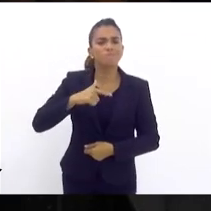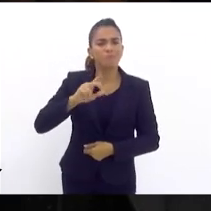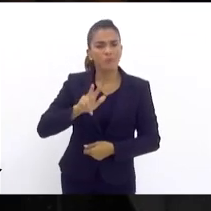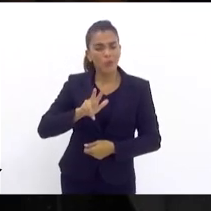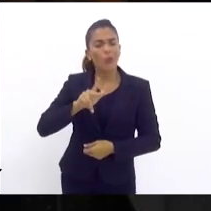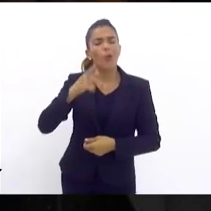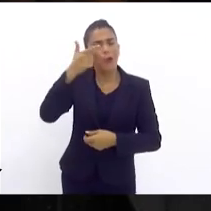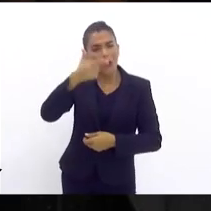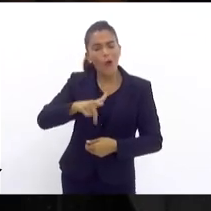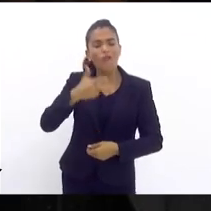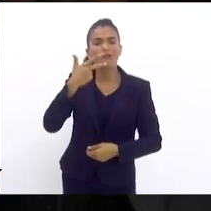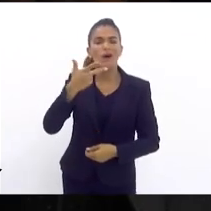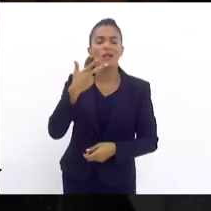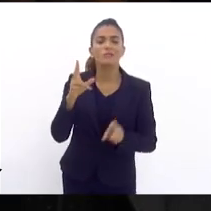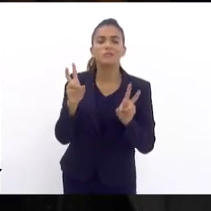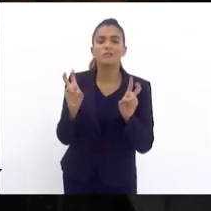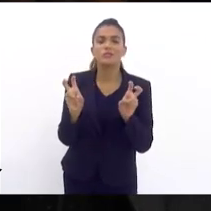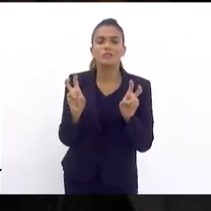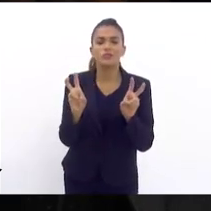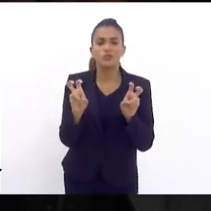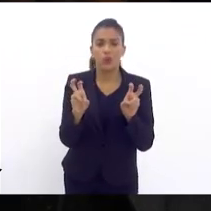a questão regimental